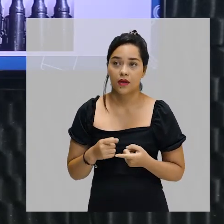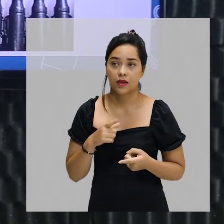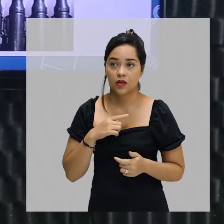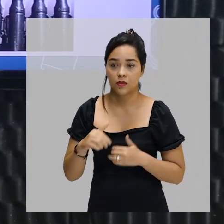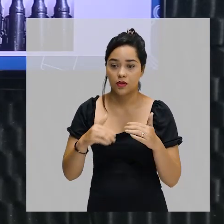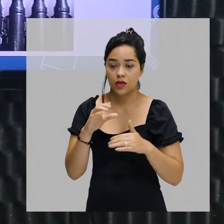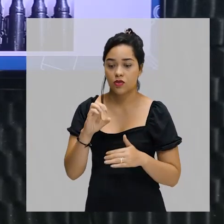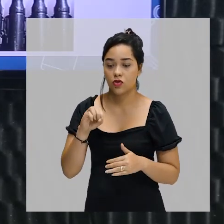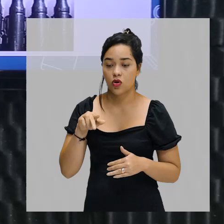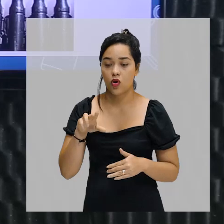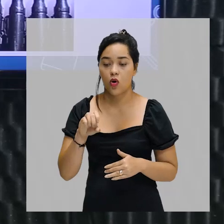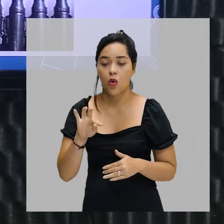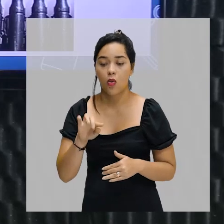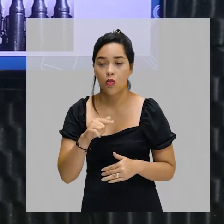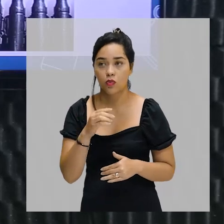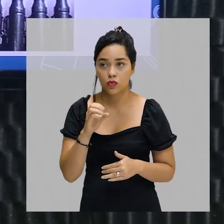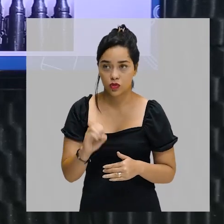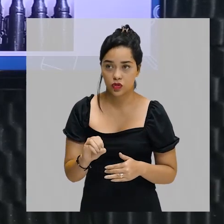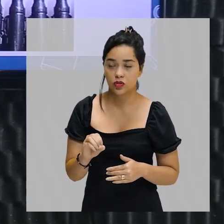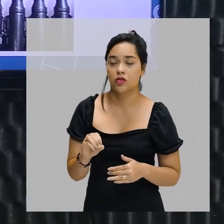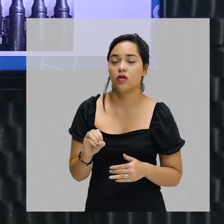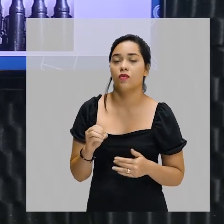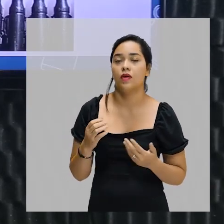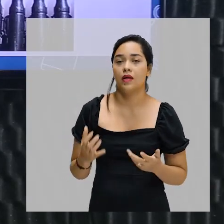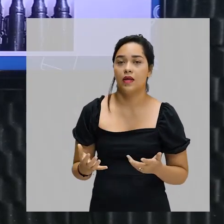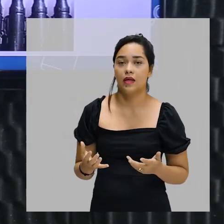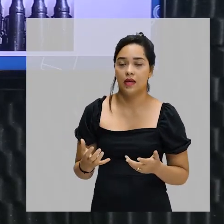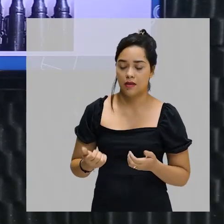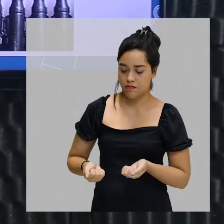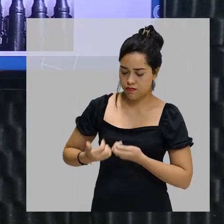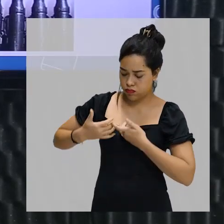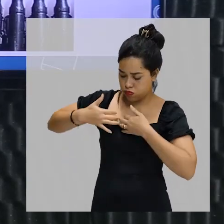de combustão muito